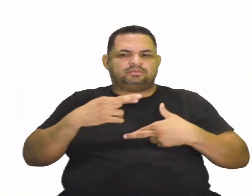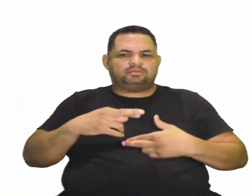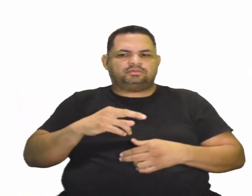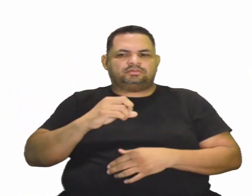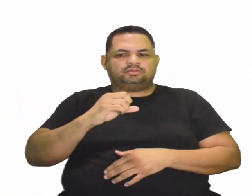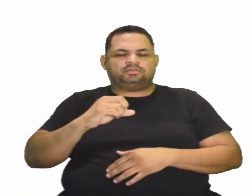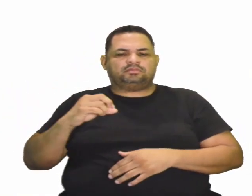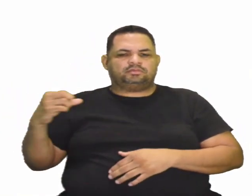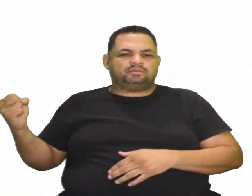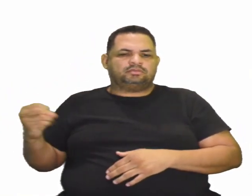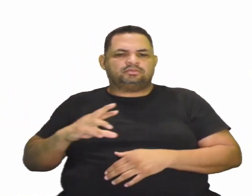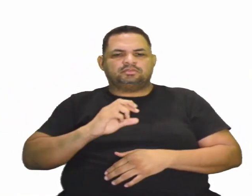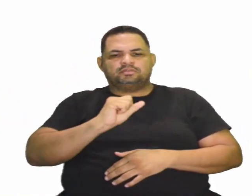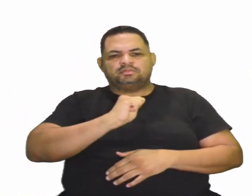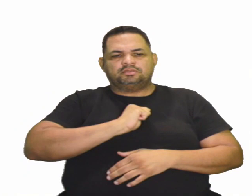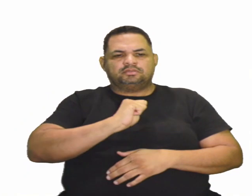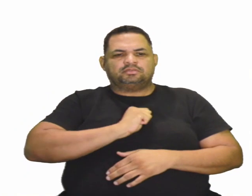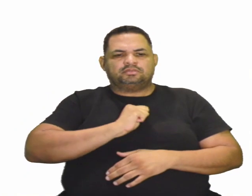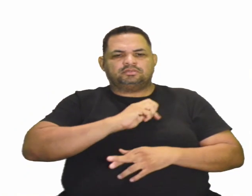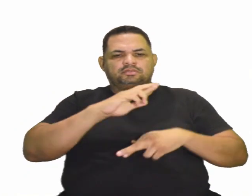renascentista e antropocêntrica,